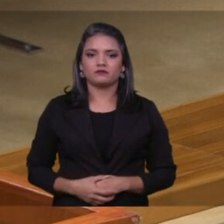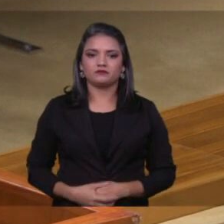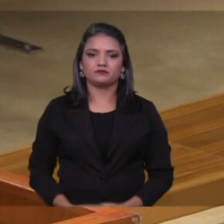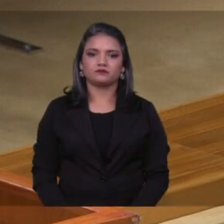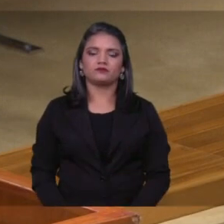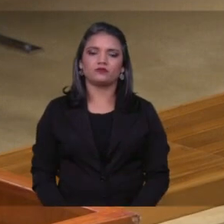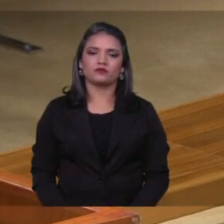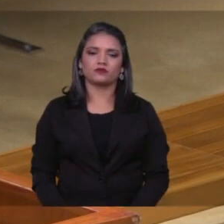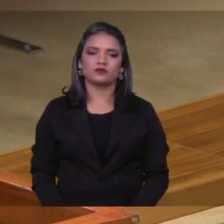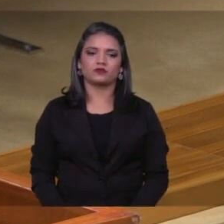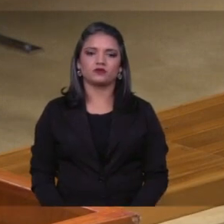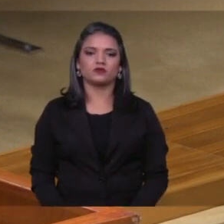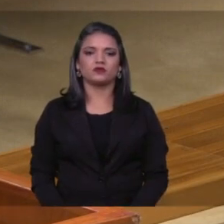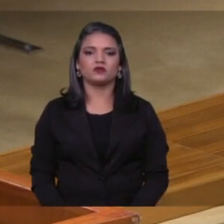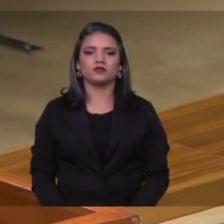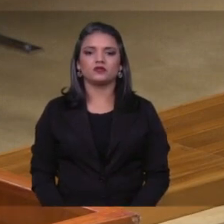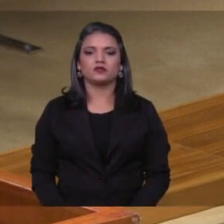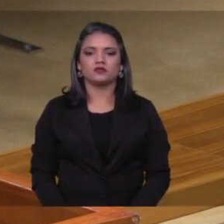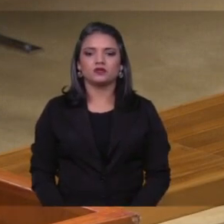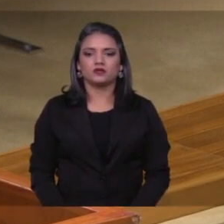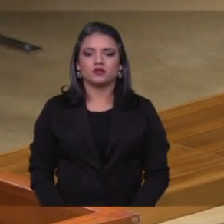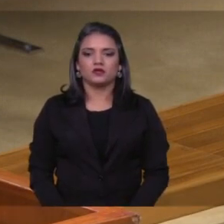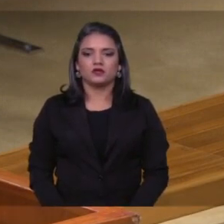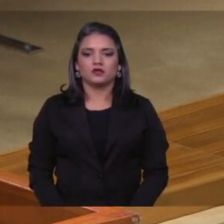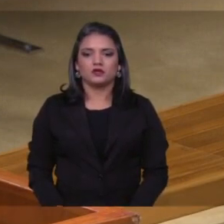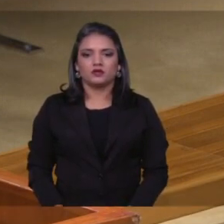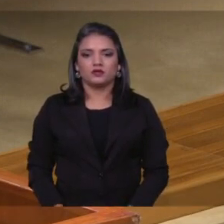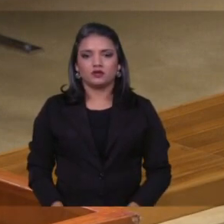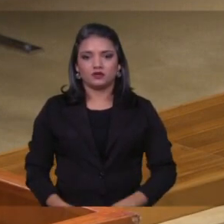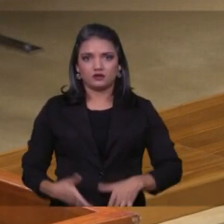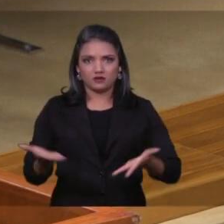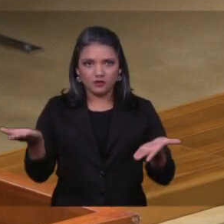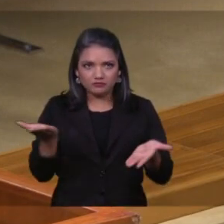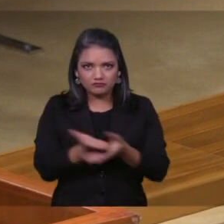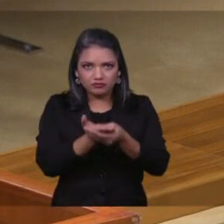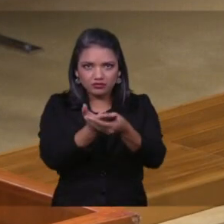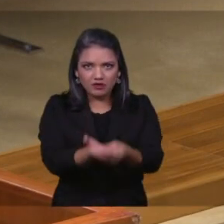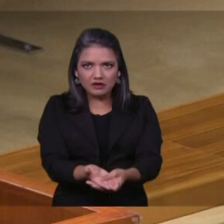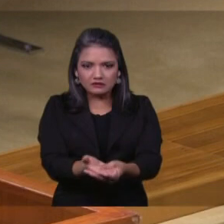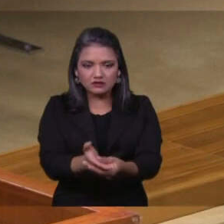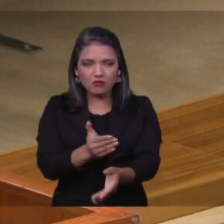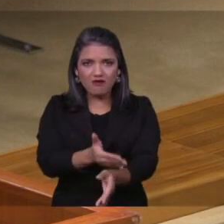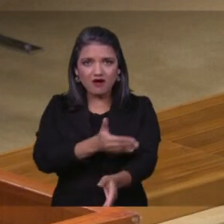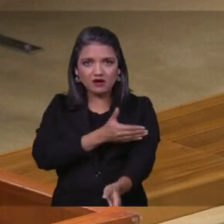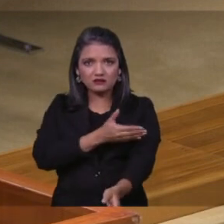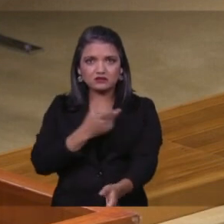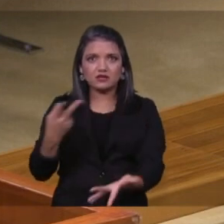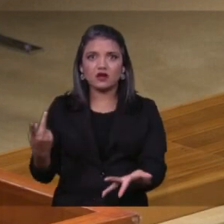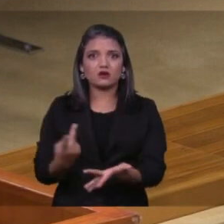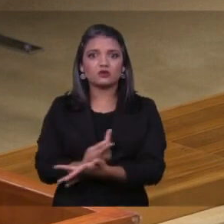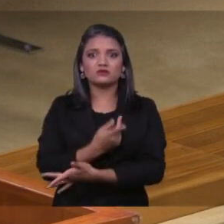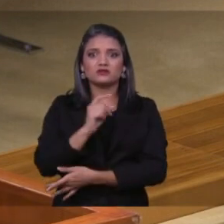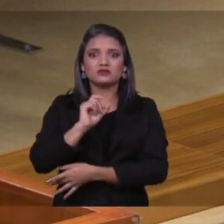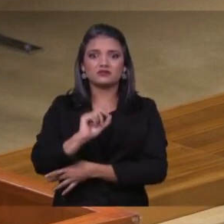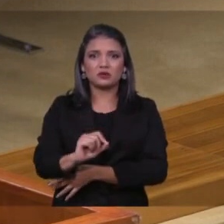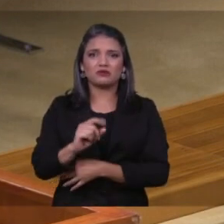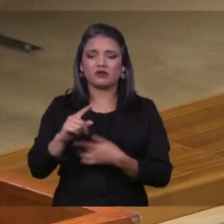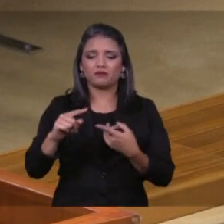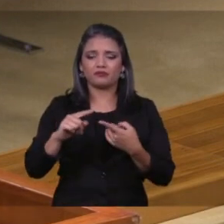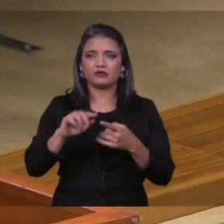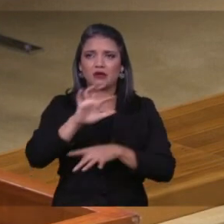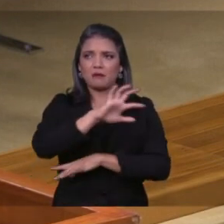Excelências, desde antes da propositura dessa ação, uma combinação incendiária de ausência do Estado,